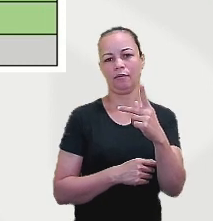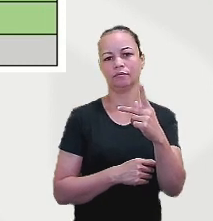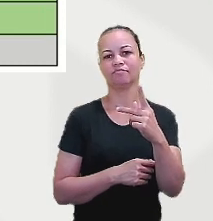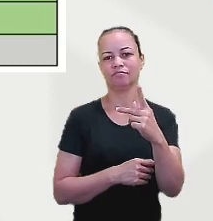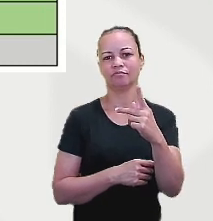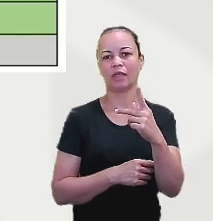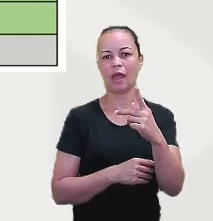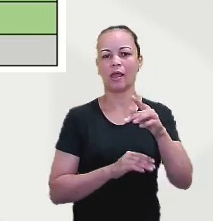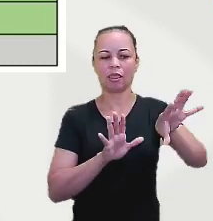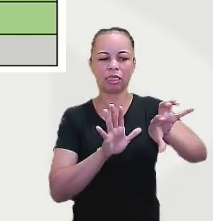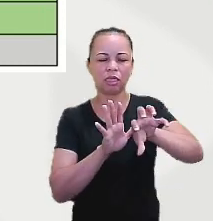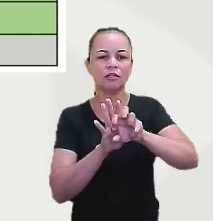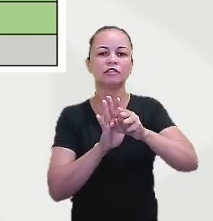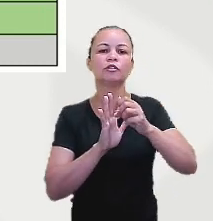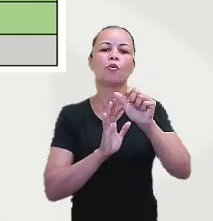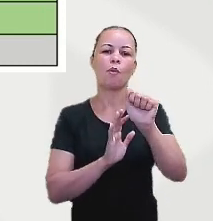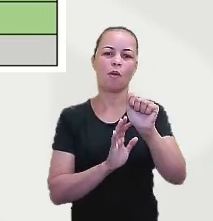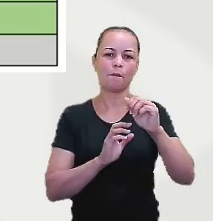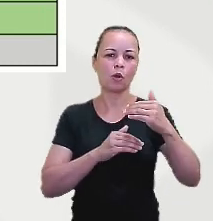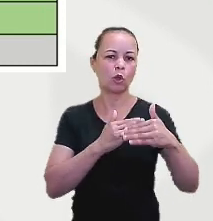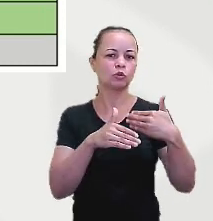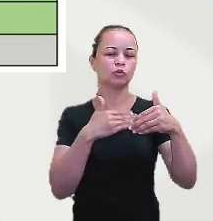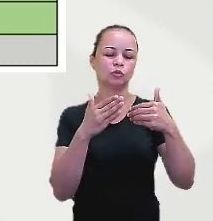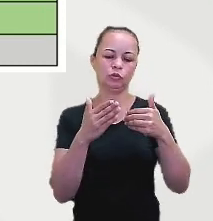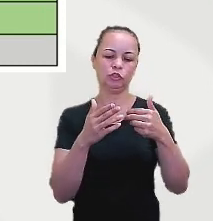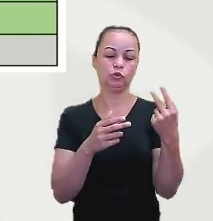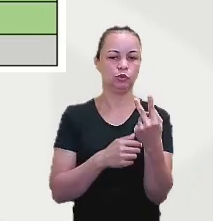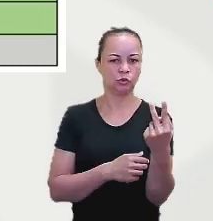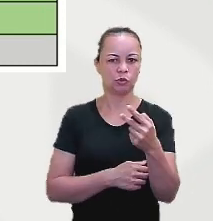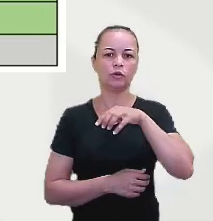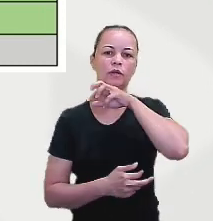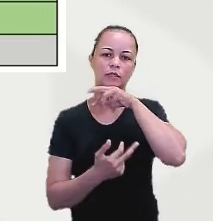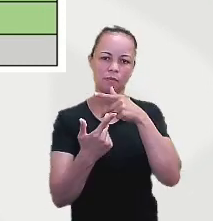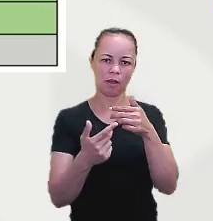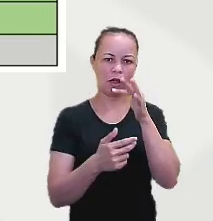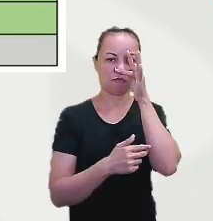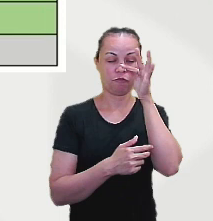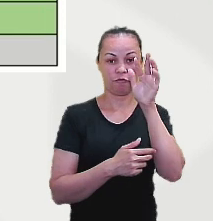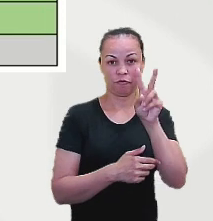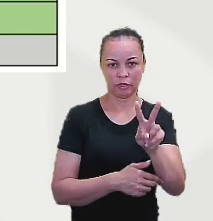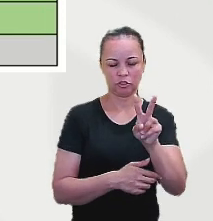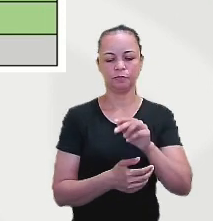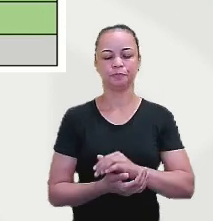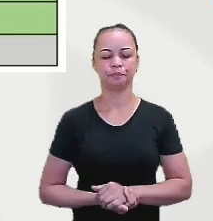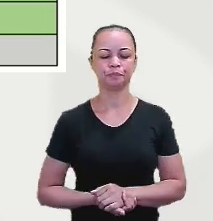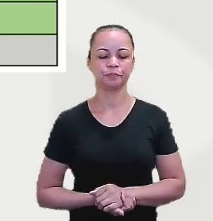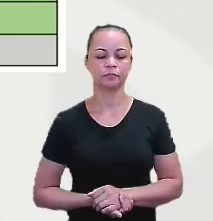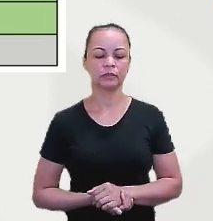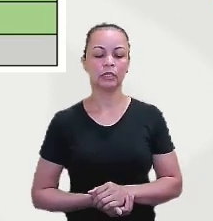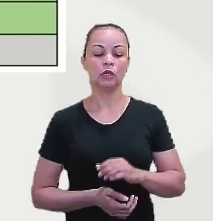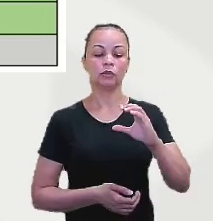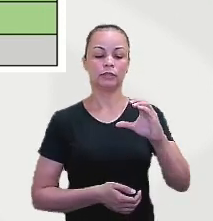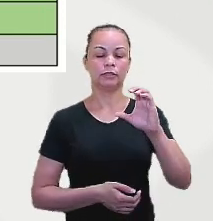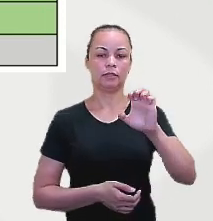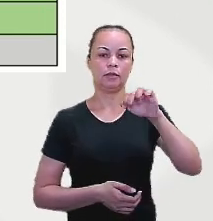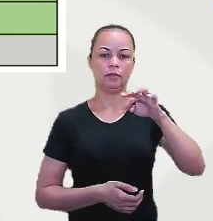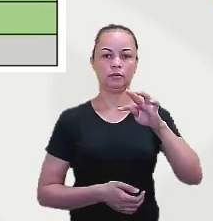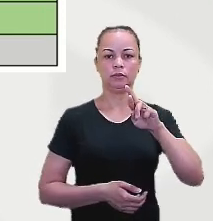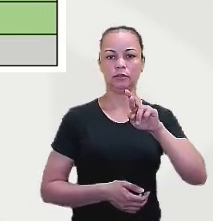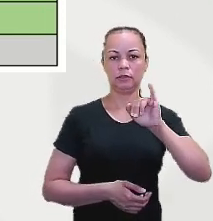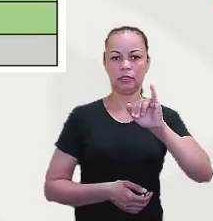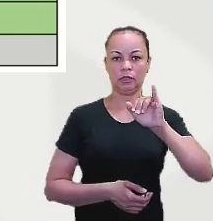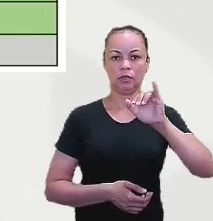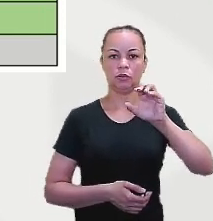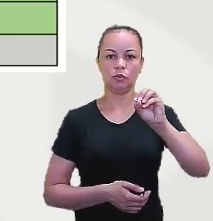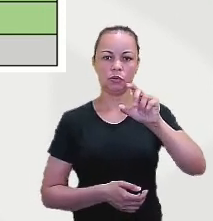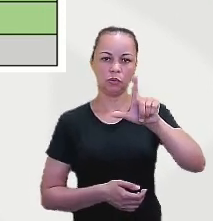Veja, como tanto na célula animal quanto na célula vegetal. Vamos agora falar dos centríolos. Centríolos tem a ver com uma divisão celular, tem a